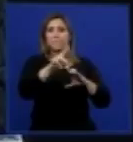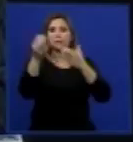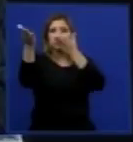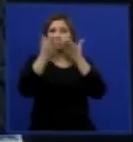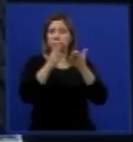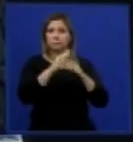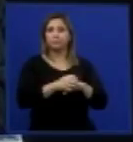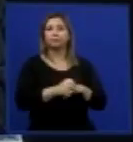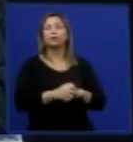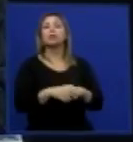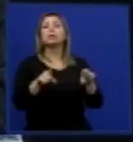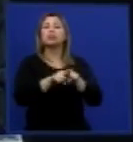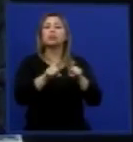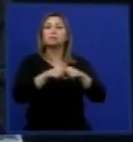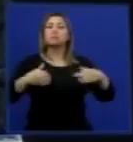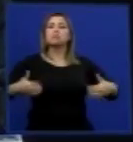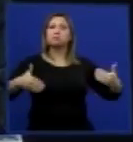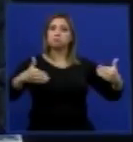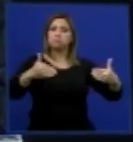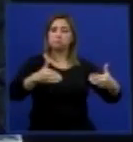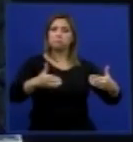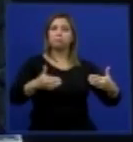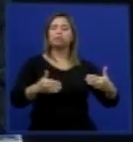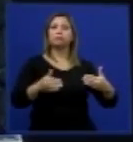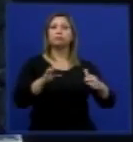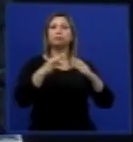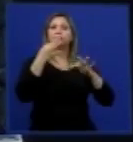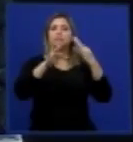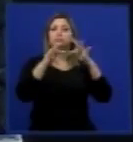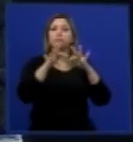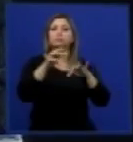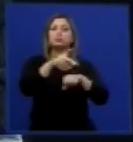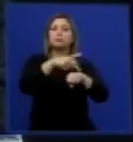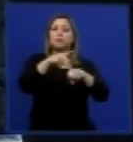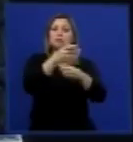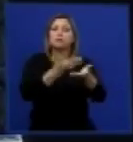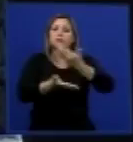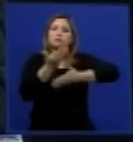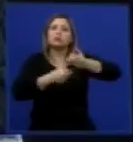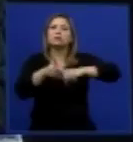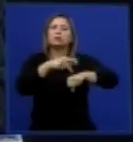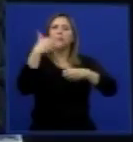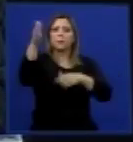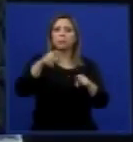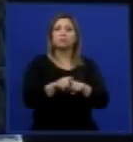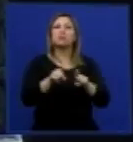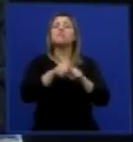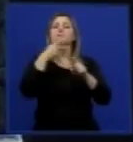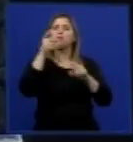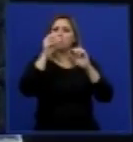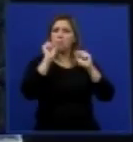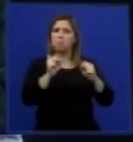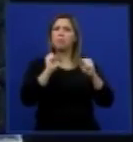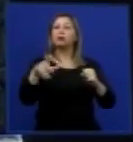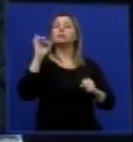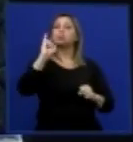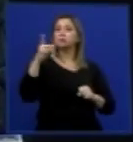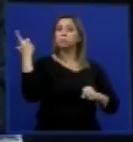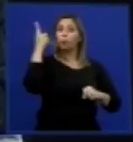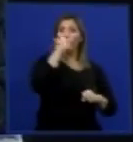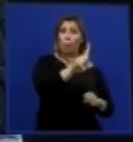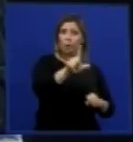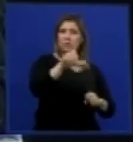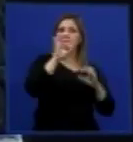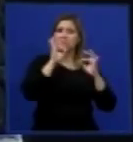Equipe técnica do ministério das relações exteriores tem consciência que s ente poderia lavrar uma vitória caso fosse